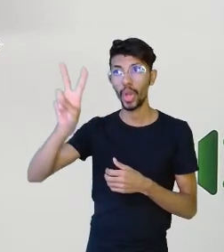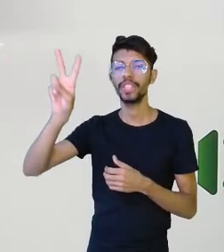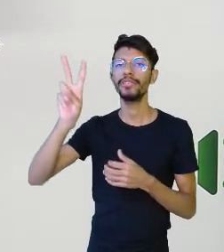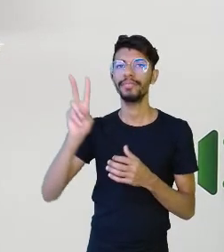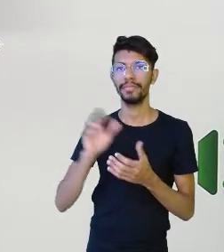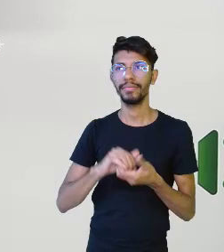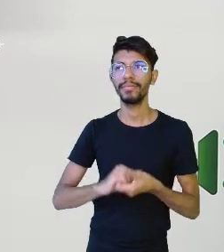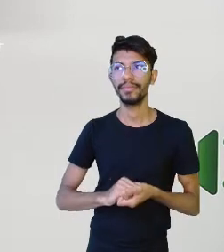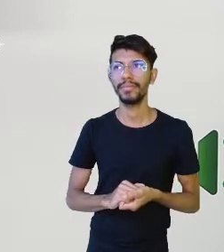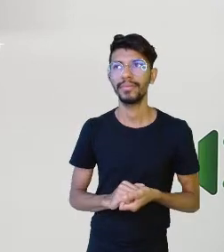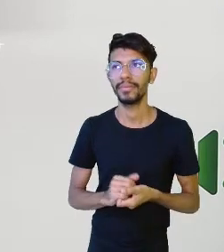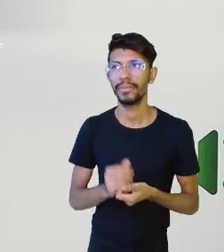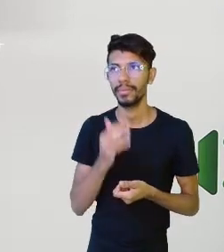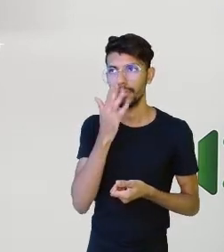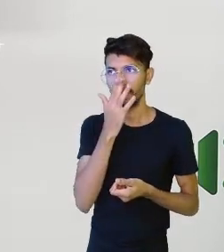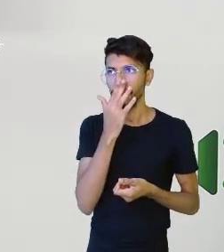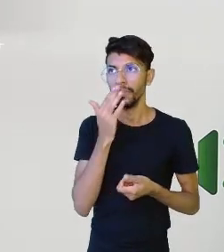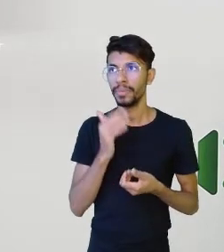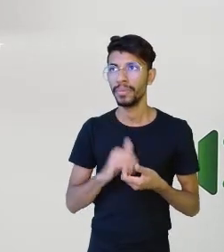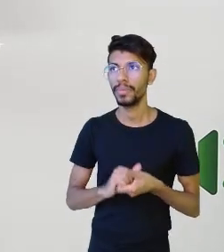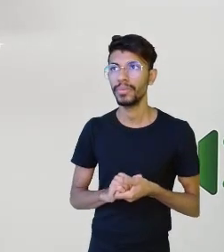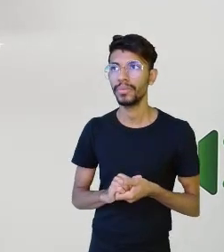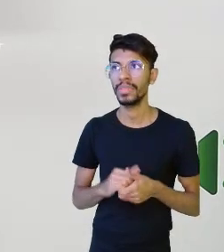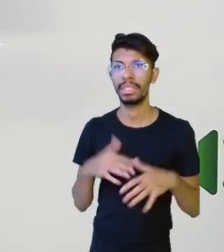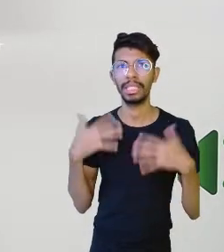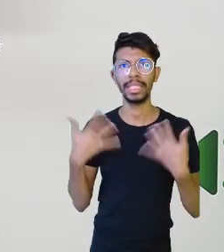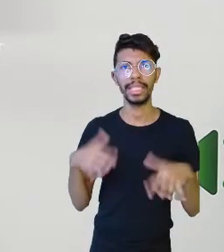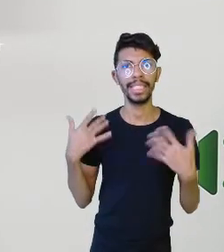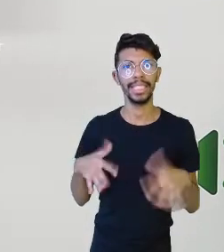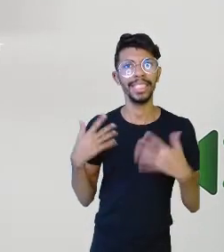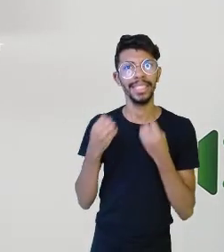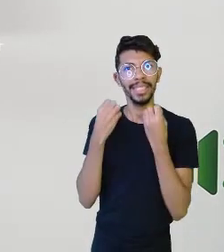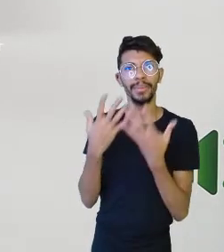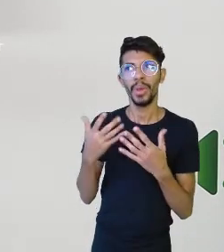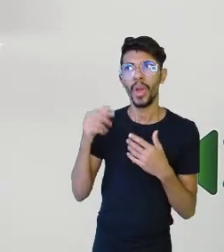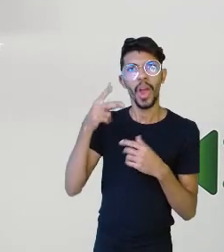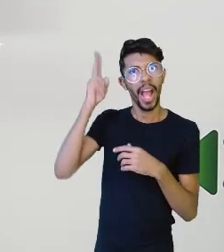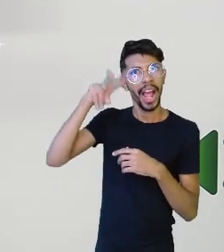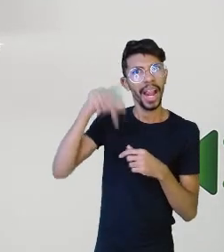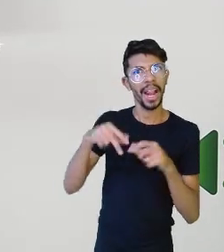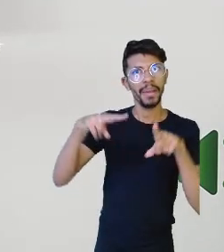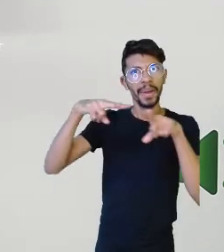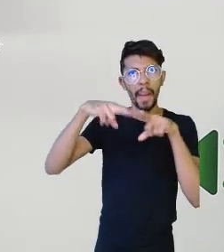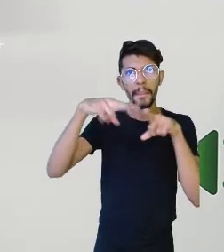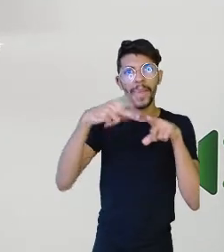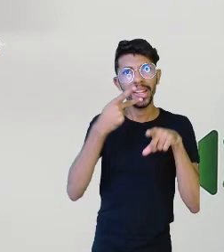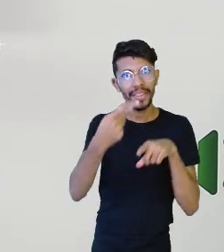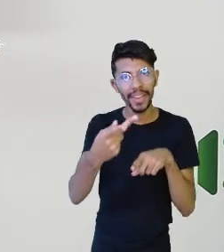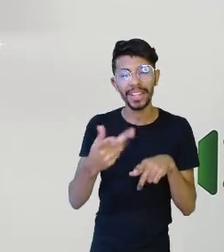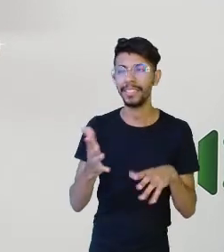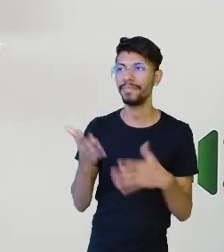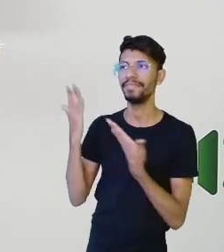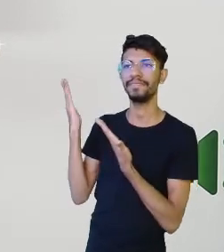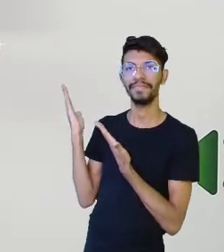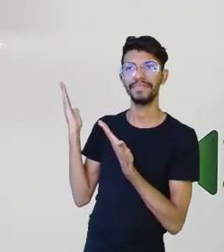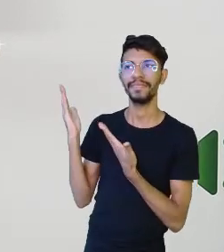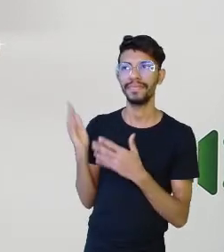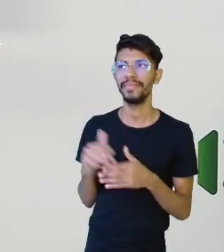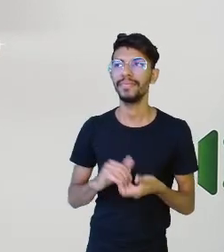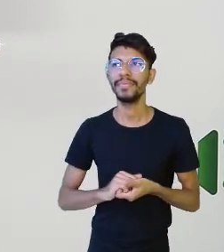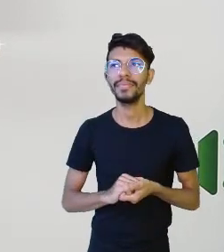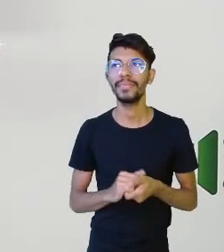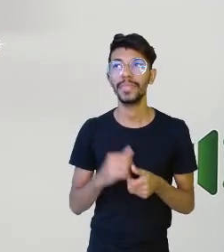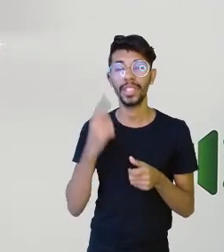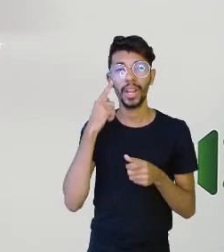Beleza? O negócio está ficando bom. Olha aquela pizza do começo da aula. Uma pizza